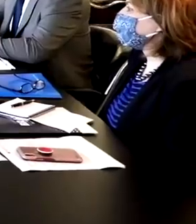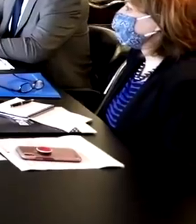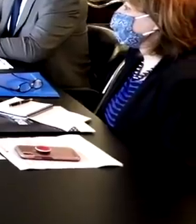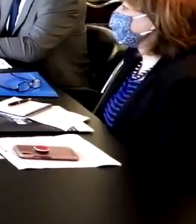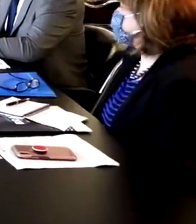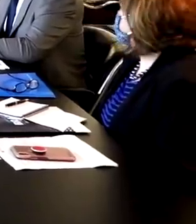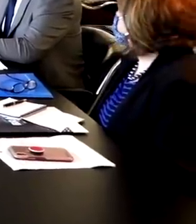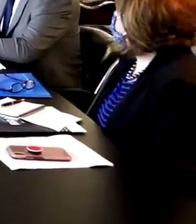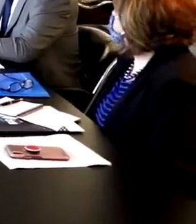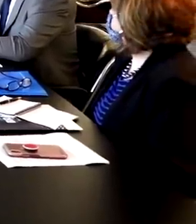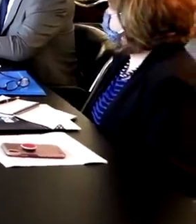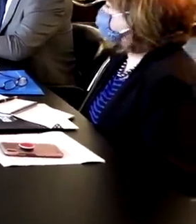tchau.